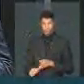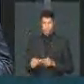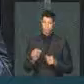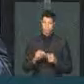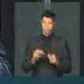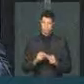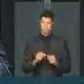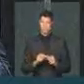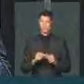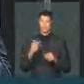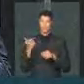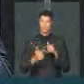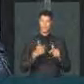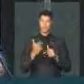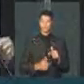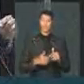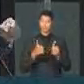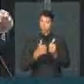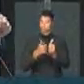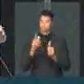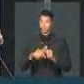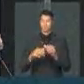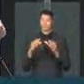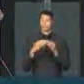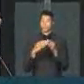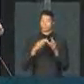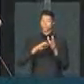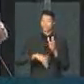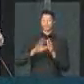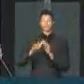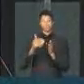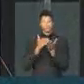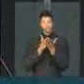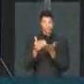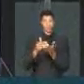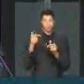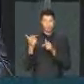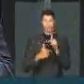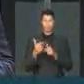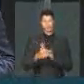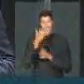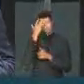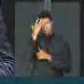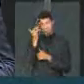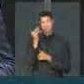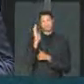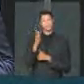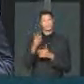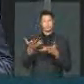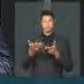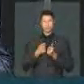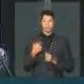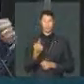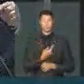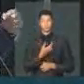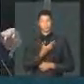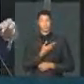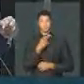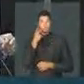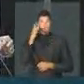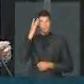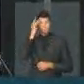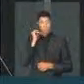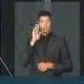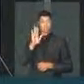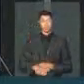e fazer esse trabalho de perto, essa comissão externa já começa o seu trabalho amanhã. Já recebemos o nosso convite para